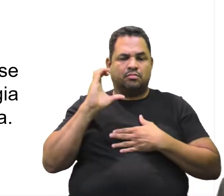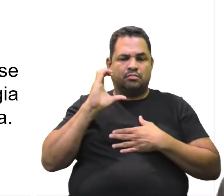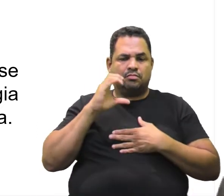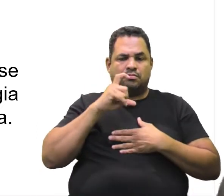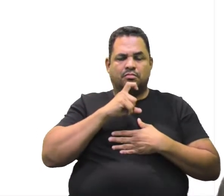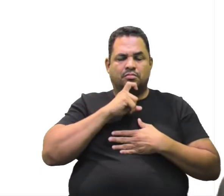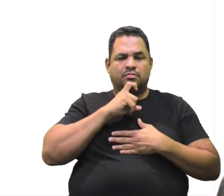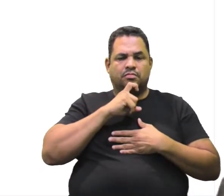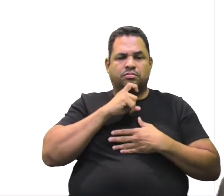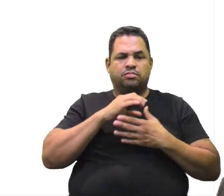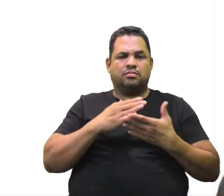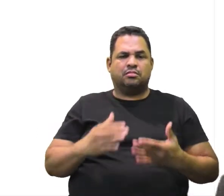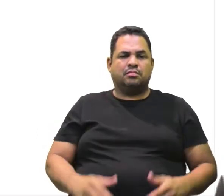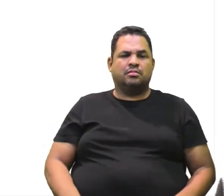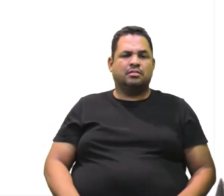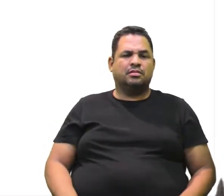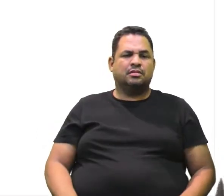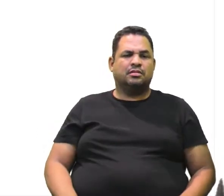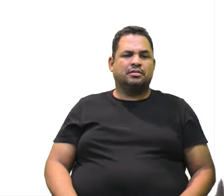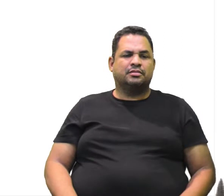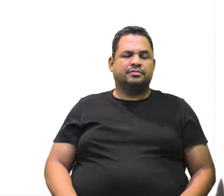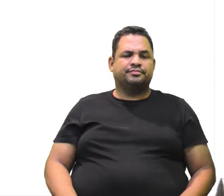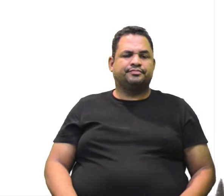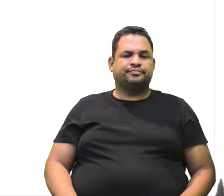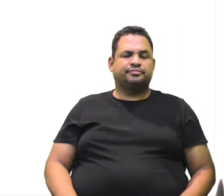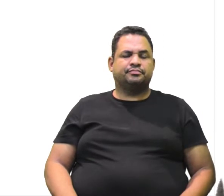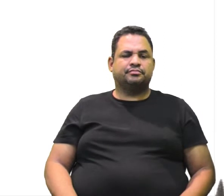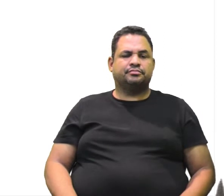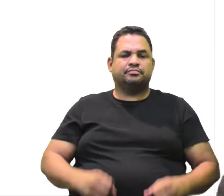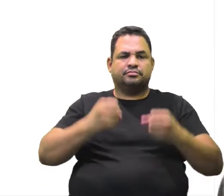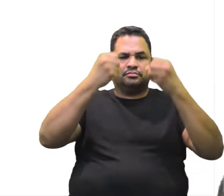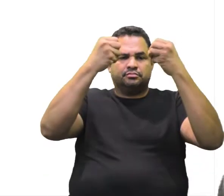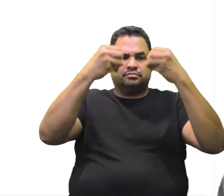resfriamento. E aí, olha só, o comentário é,